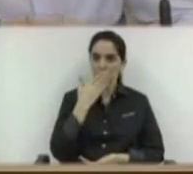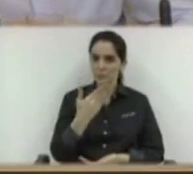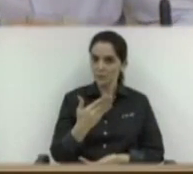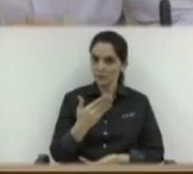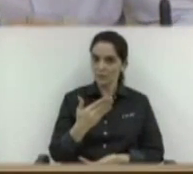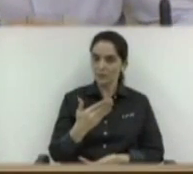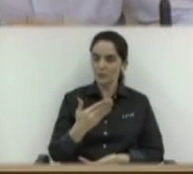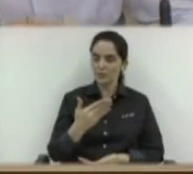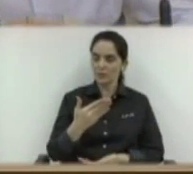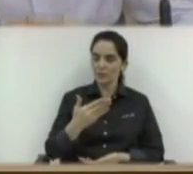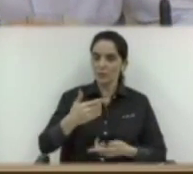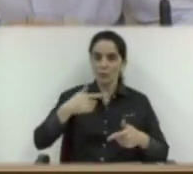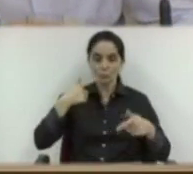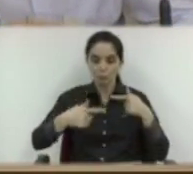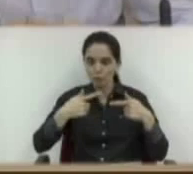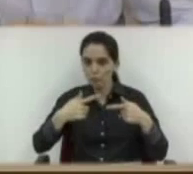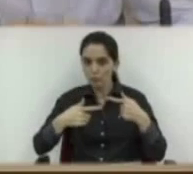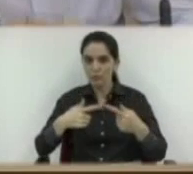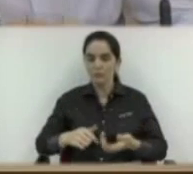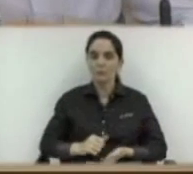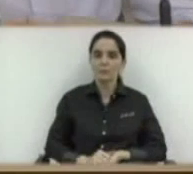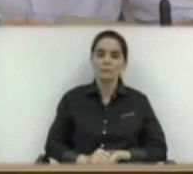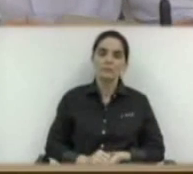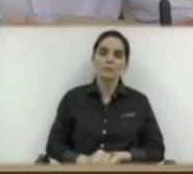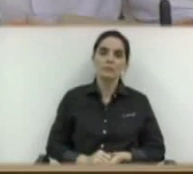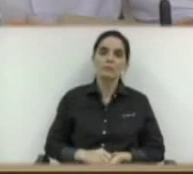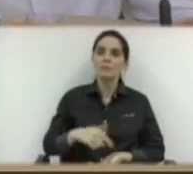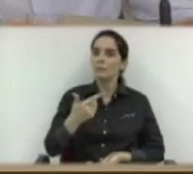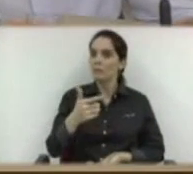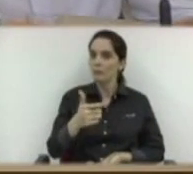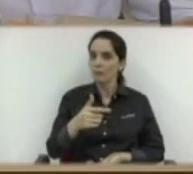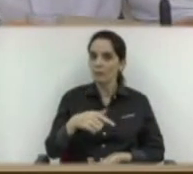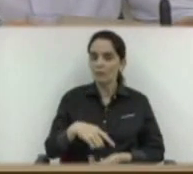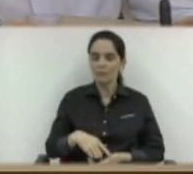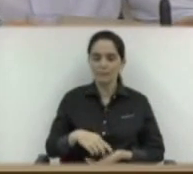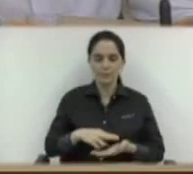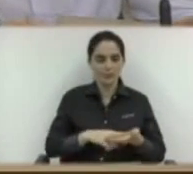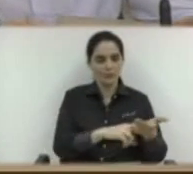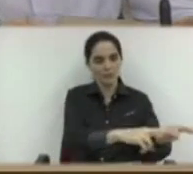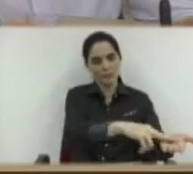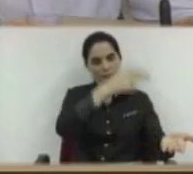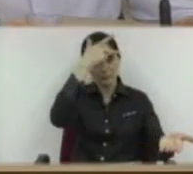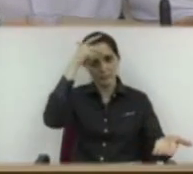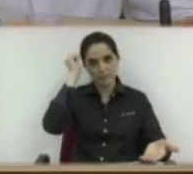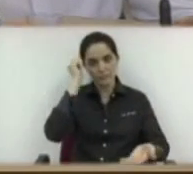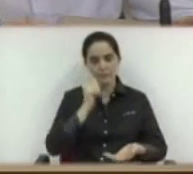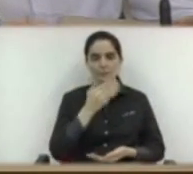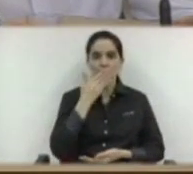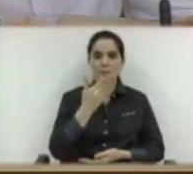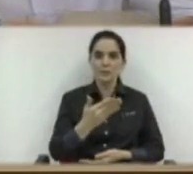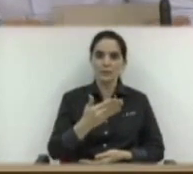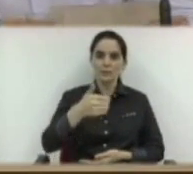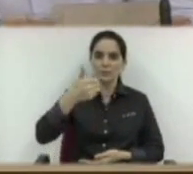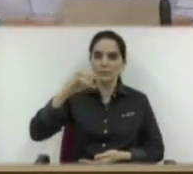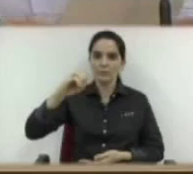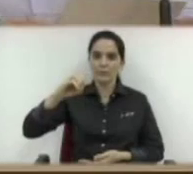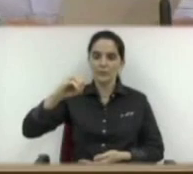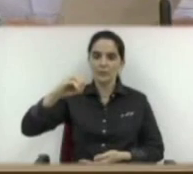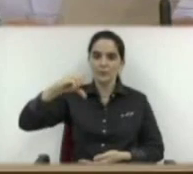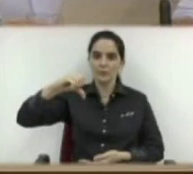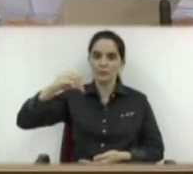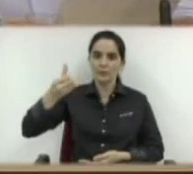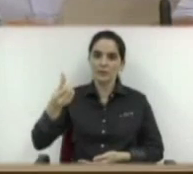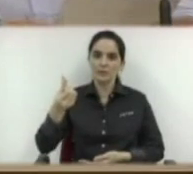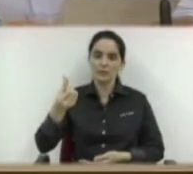Requerimento número 1095 em discussão. Não havendo quem queira, encaminhe-se ao Poder Executivo. Requerimento